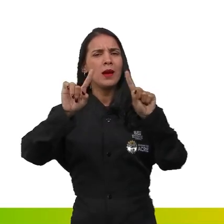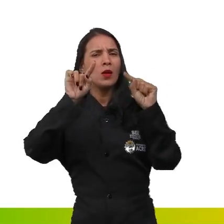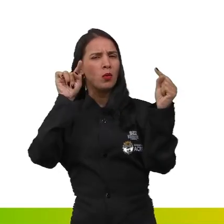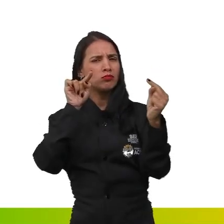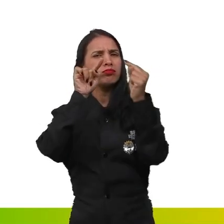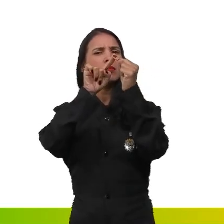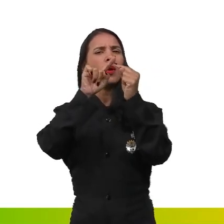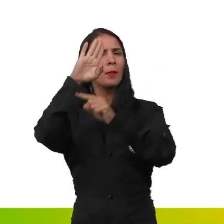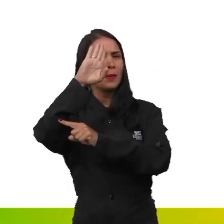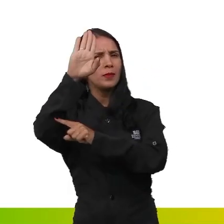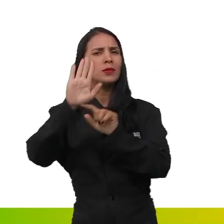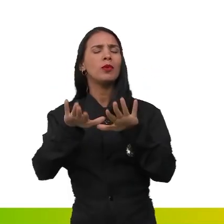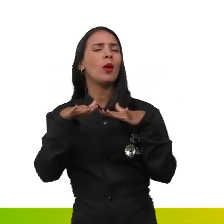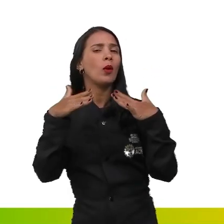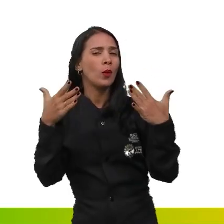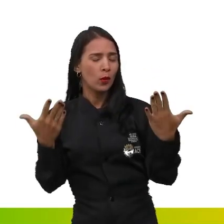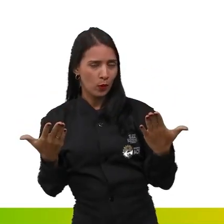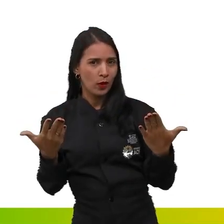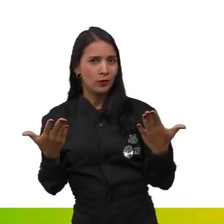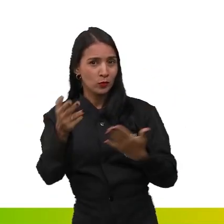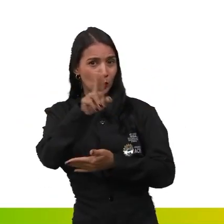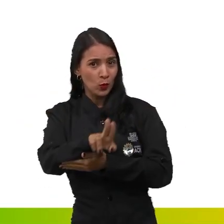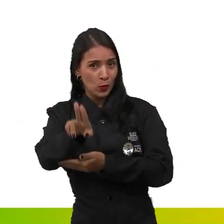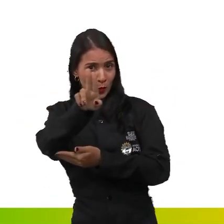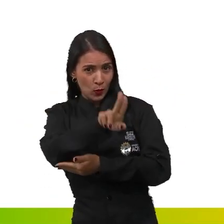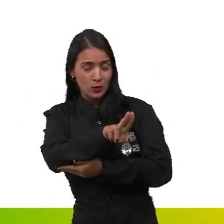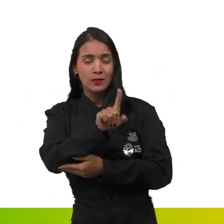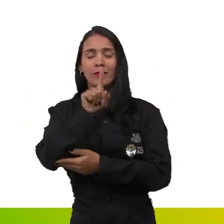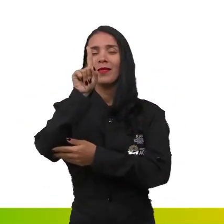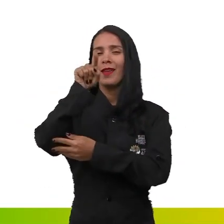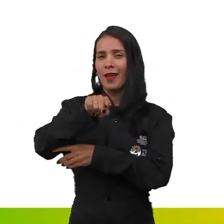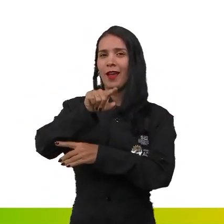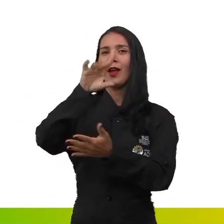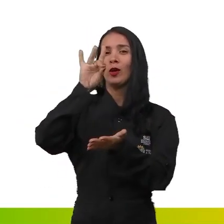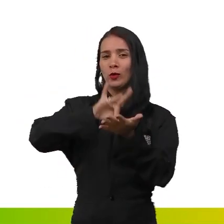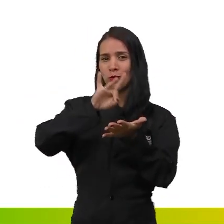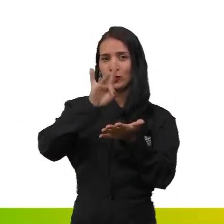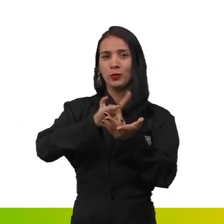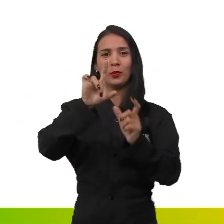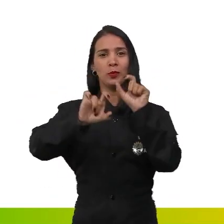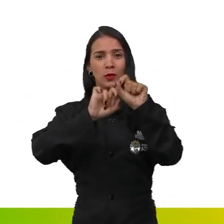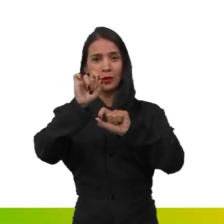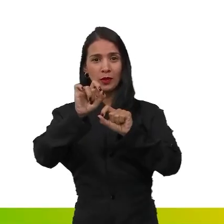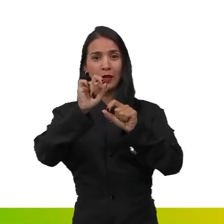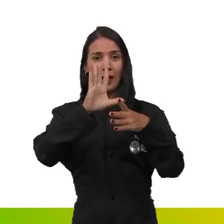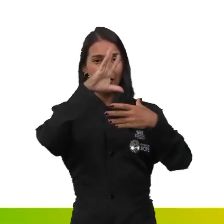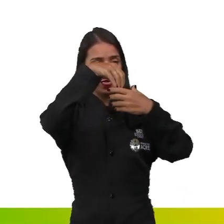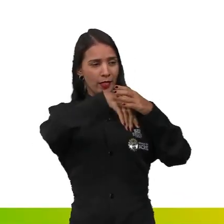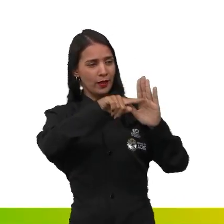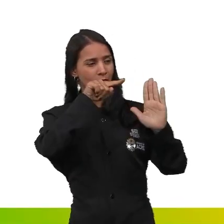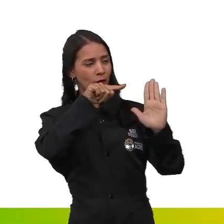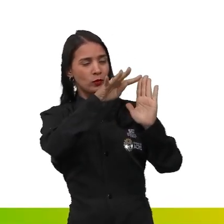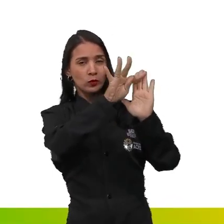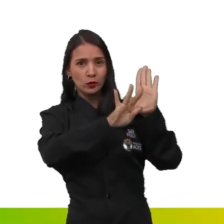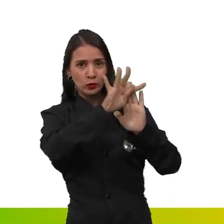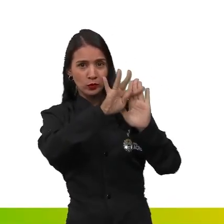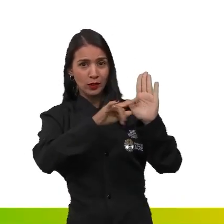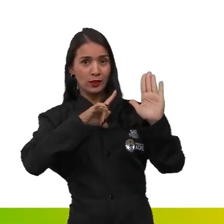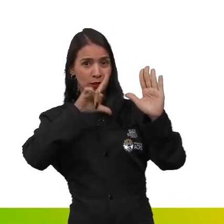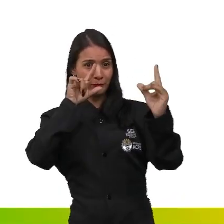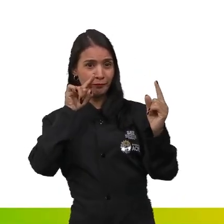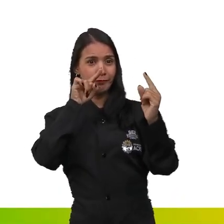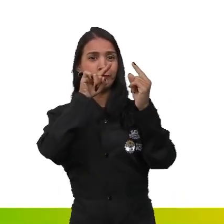objetivo principal da impessoalização? É justamente conferir ao texto um tom